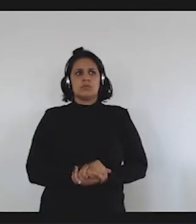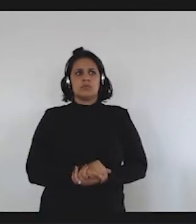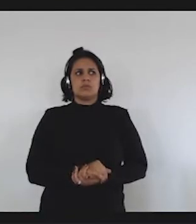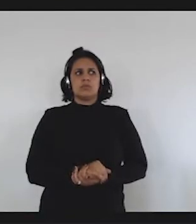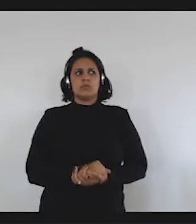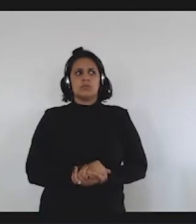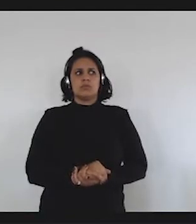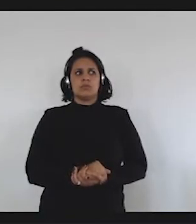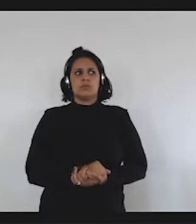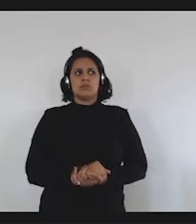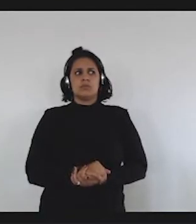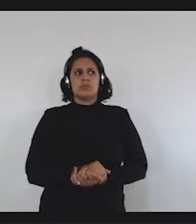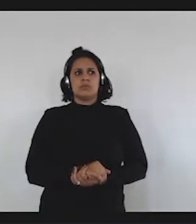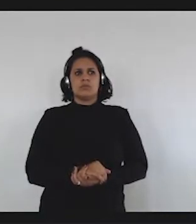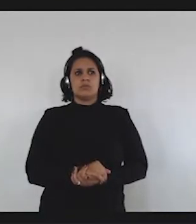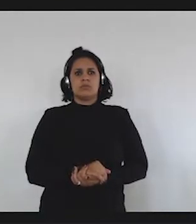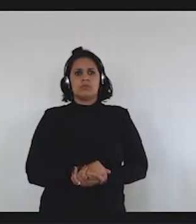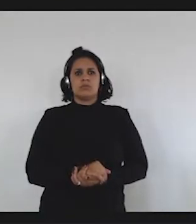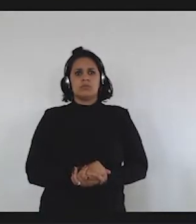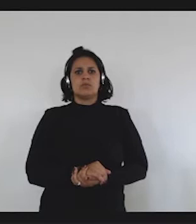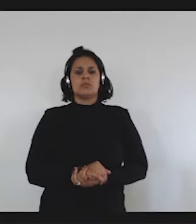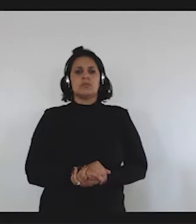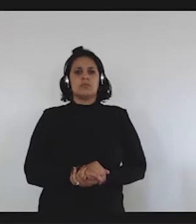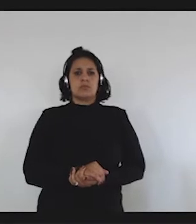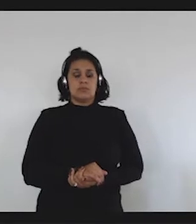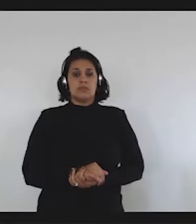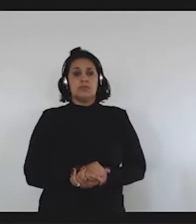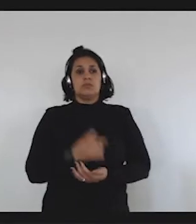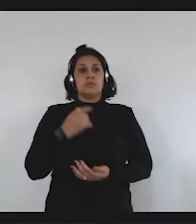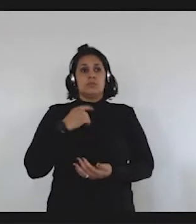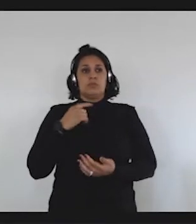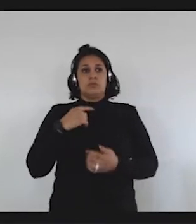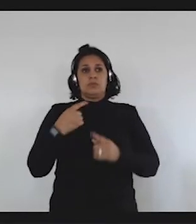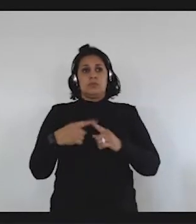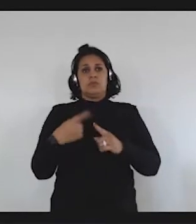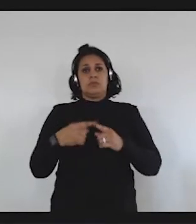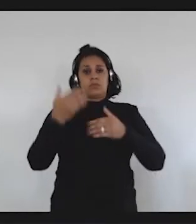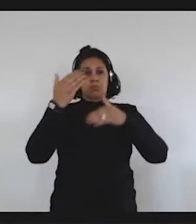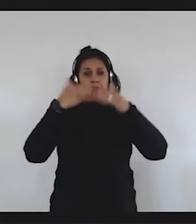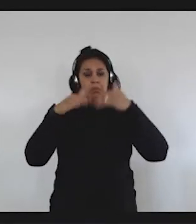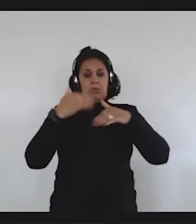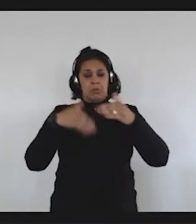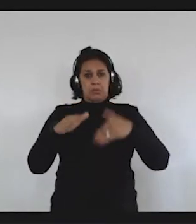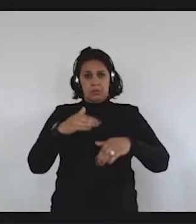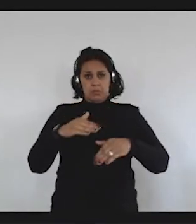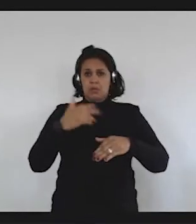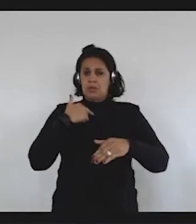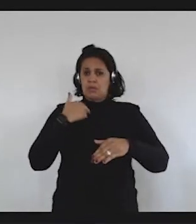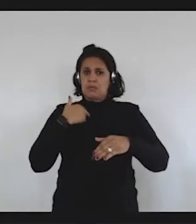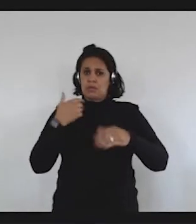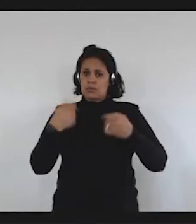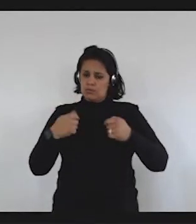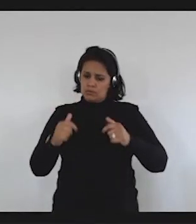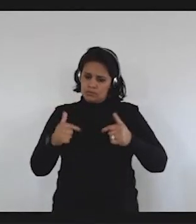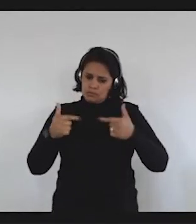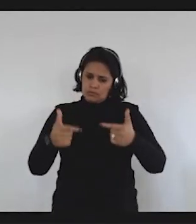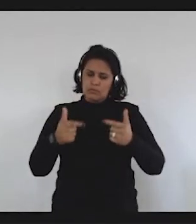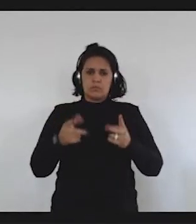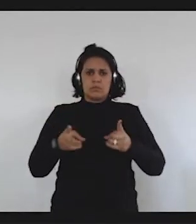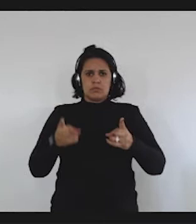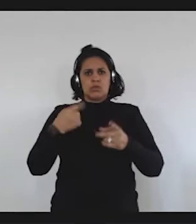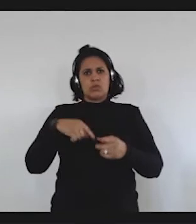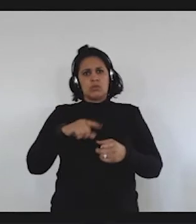contundente, que ele por retroagir esse avanço civilizatório, essa grande conquista da